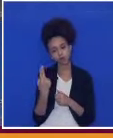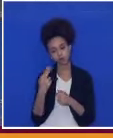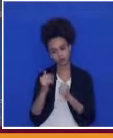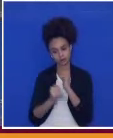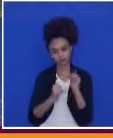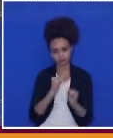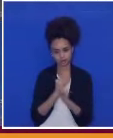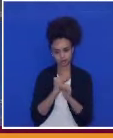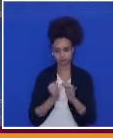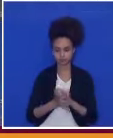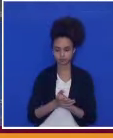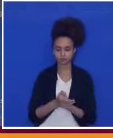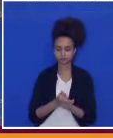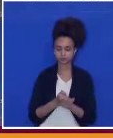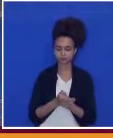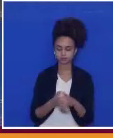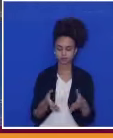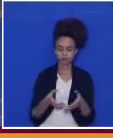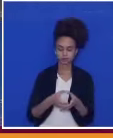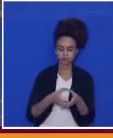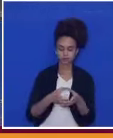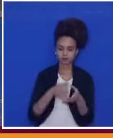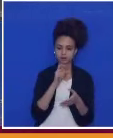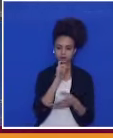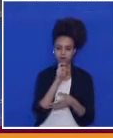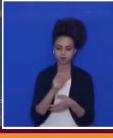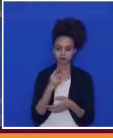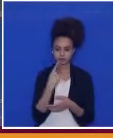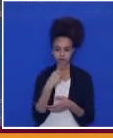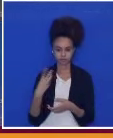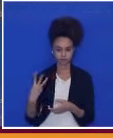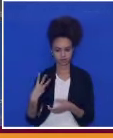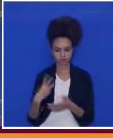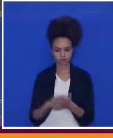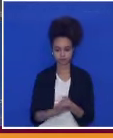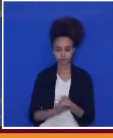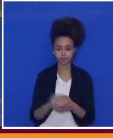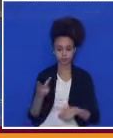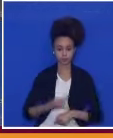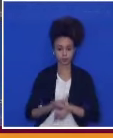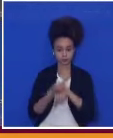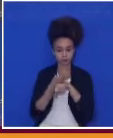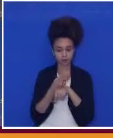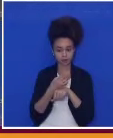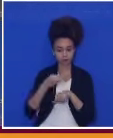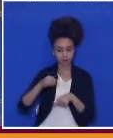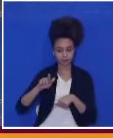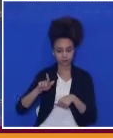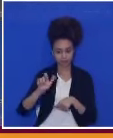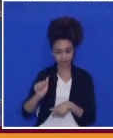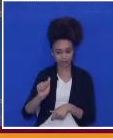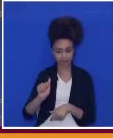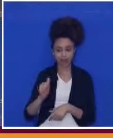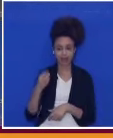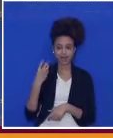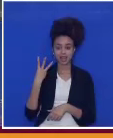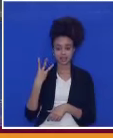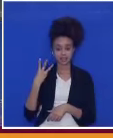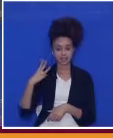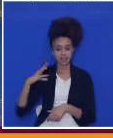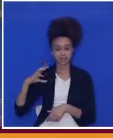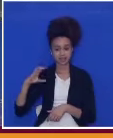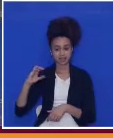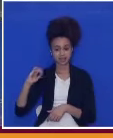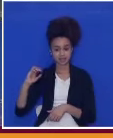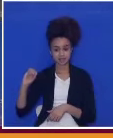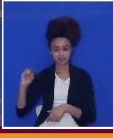Caixa. Bola verde, número 13. Verde, 13. Lembrando, o prêmio estimado na Mega da Virada é de